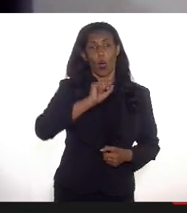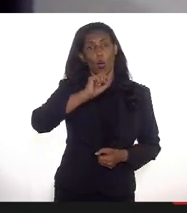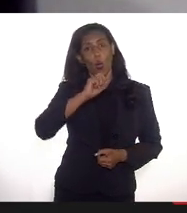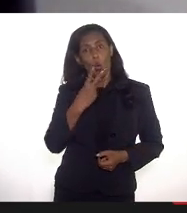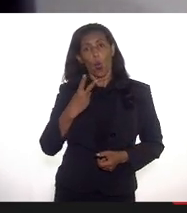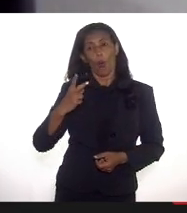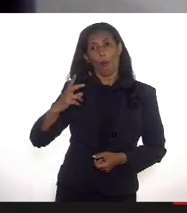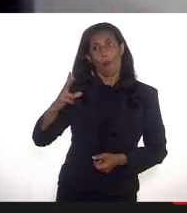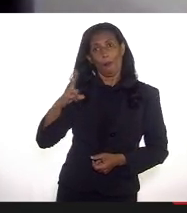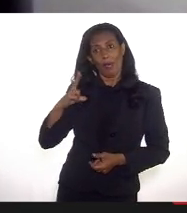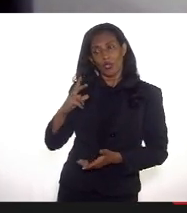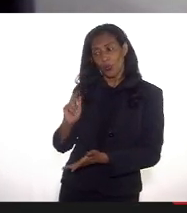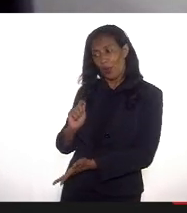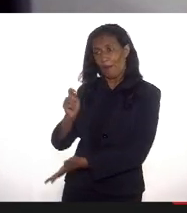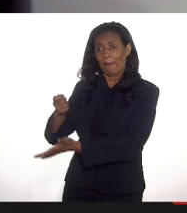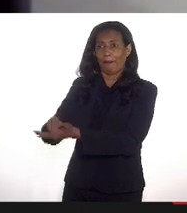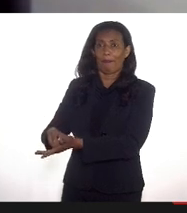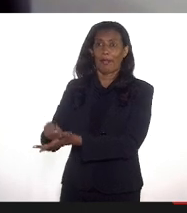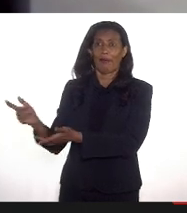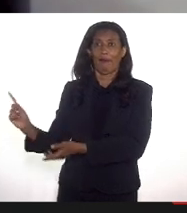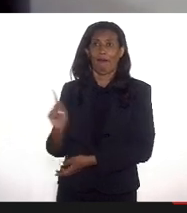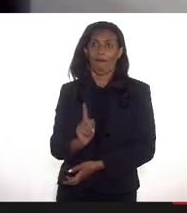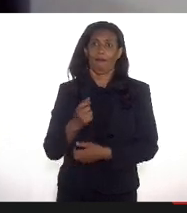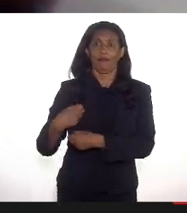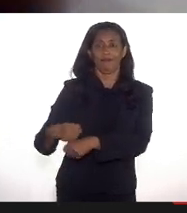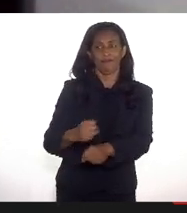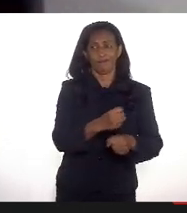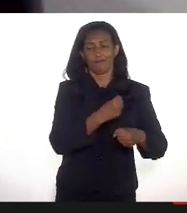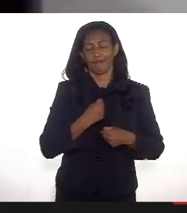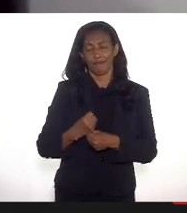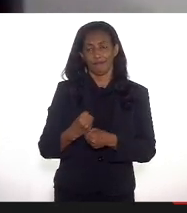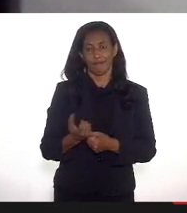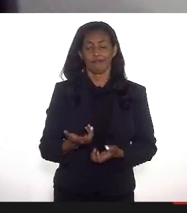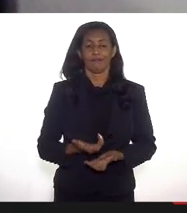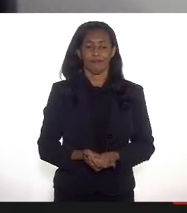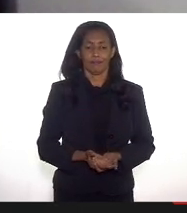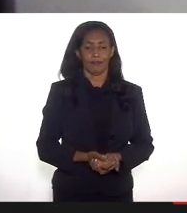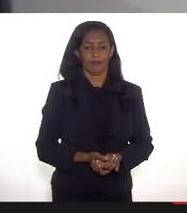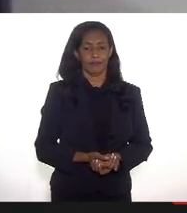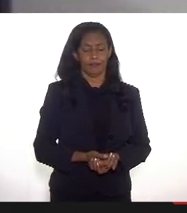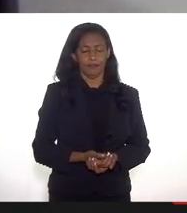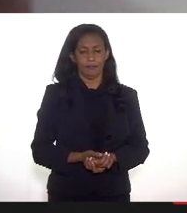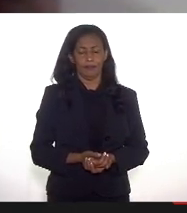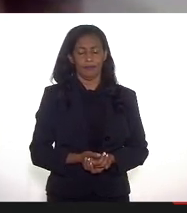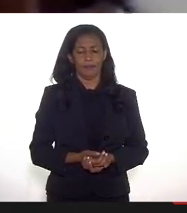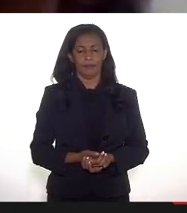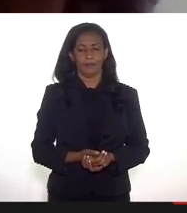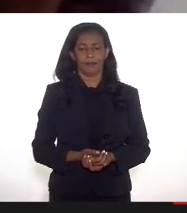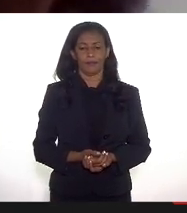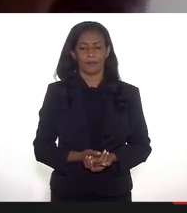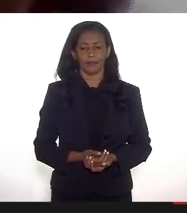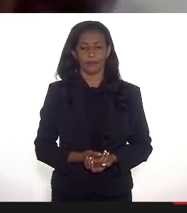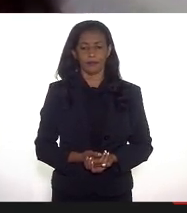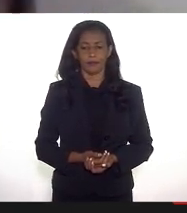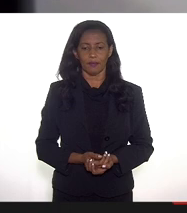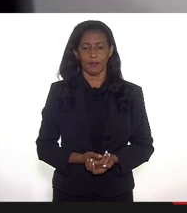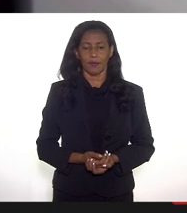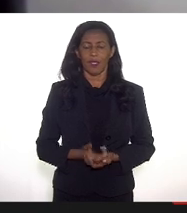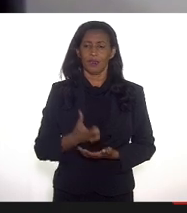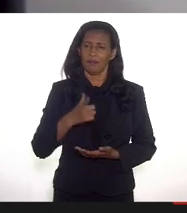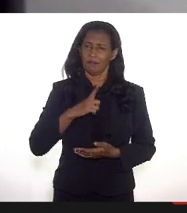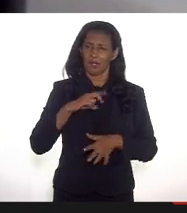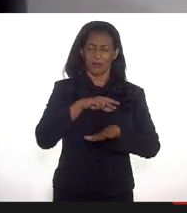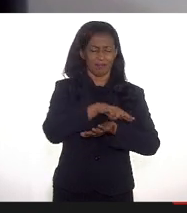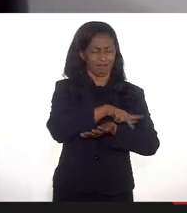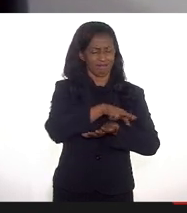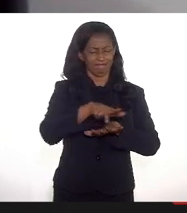a gente só pode pagar uma vez, é óbvio, né? Você não pode fazer um contrato de trabalho com verba CIDES. Então, assim, existem uma série de